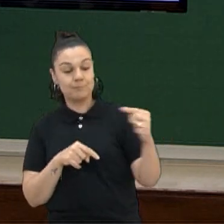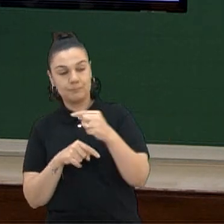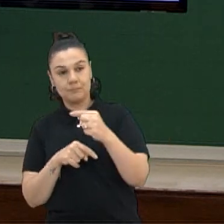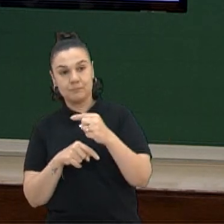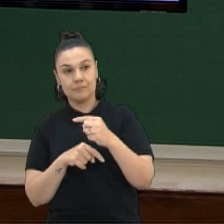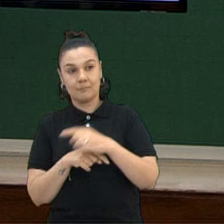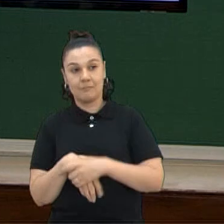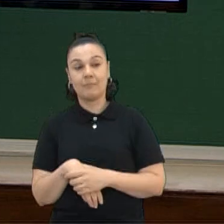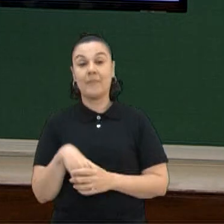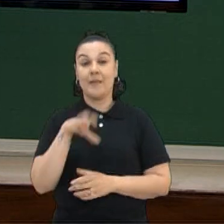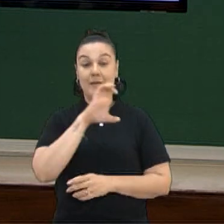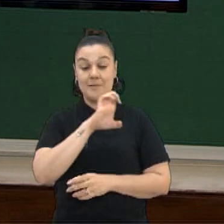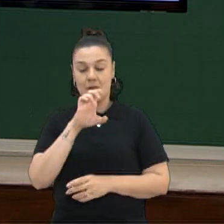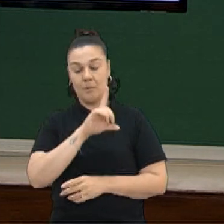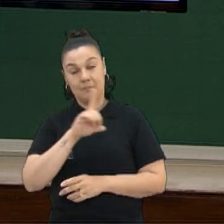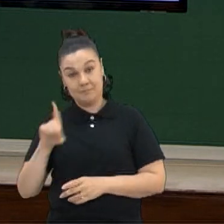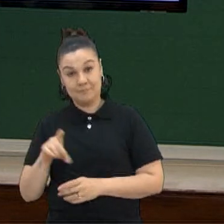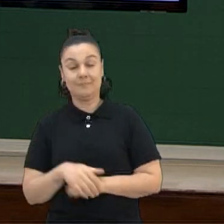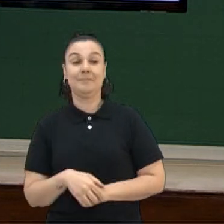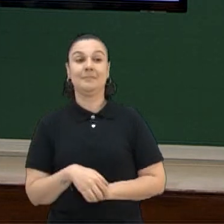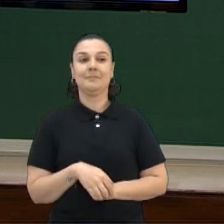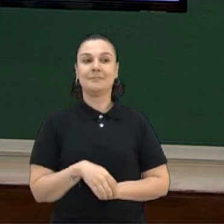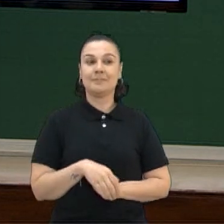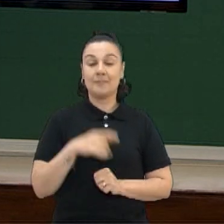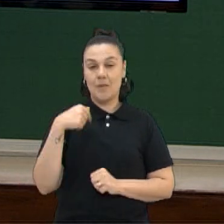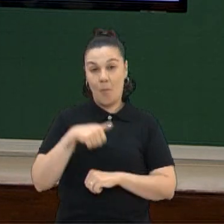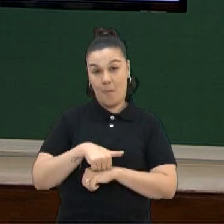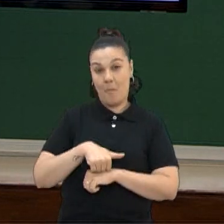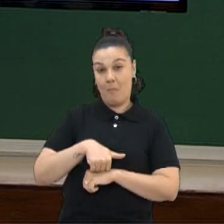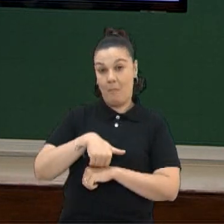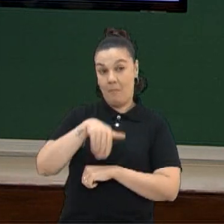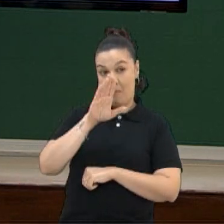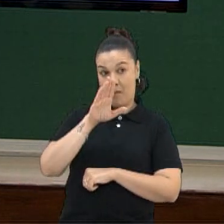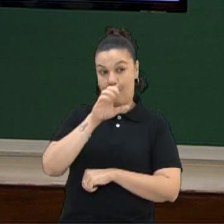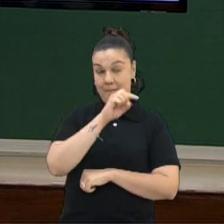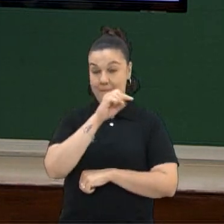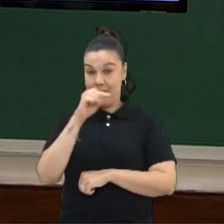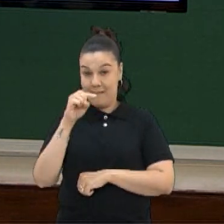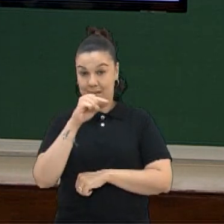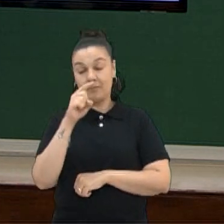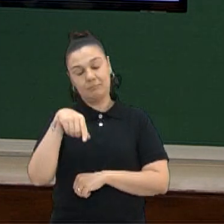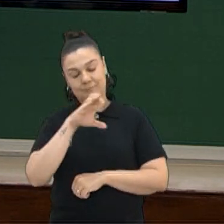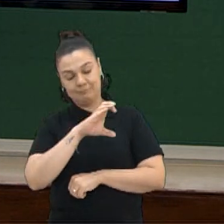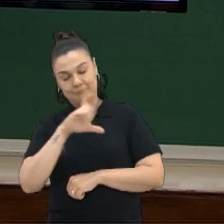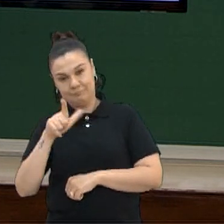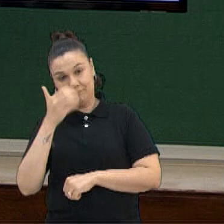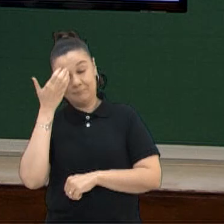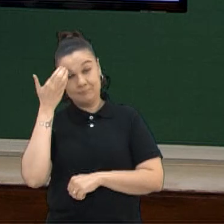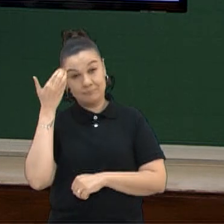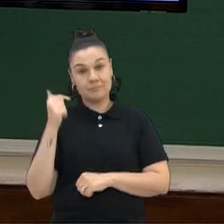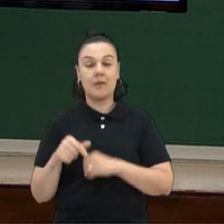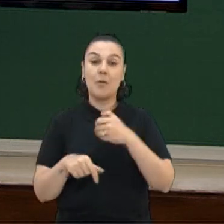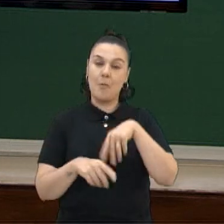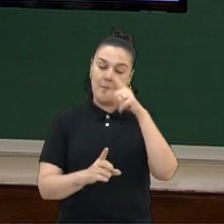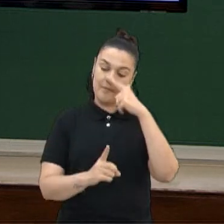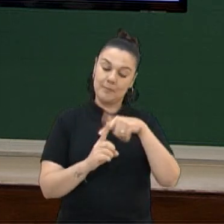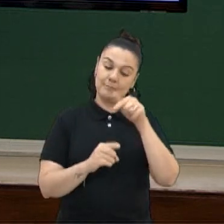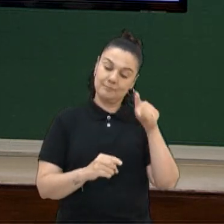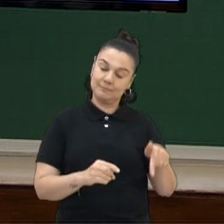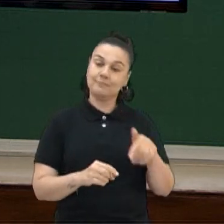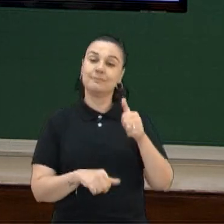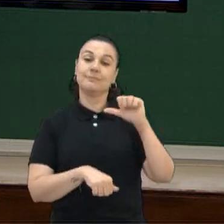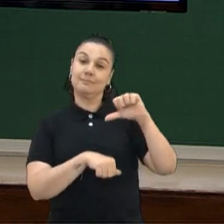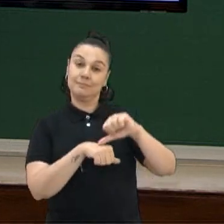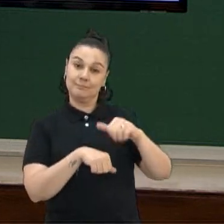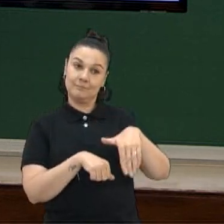da esquerda para a direita. Então, o mais eletronegativo é o vetor negativo, né? O mais eletropositivo é